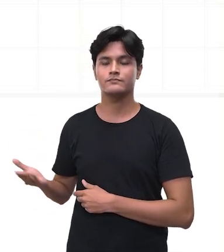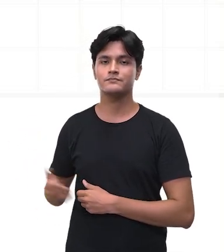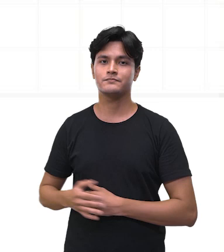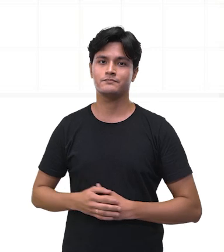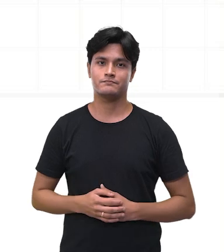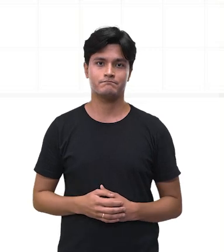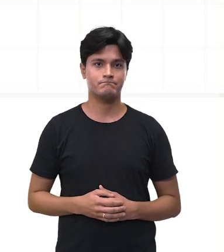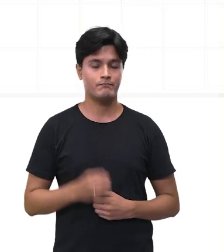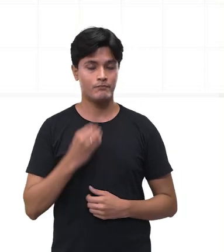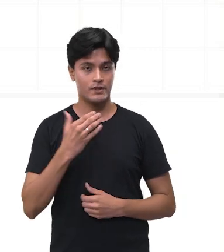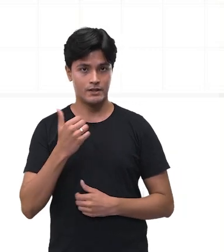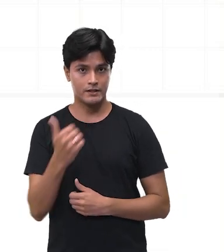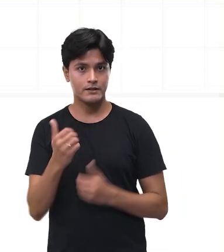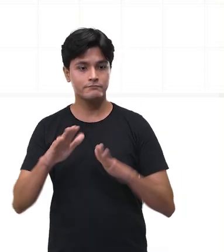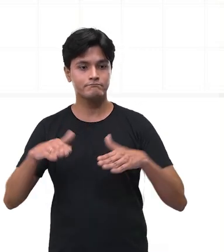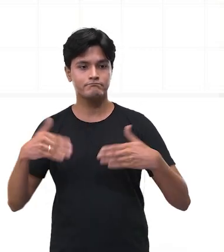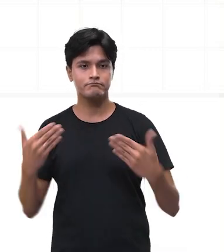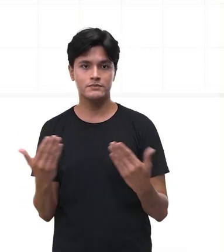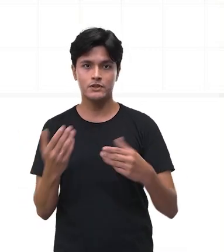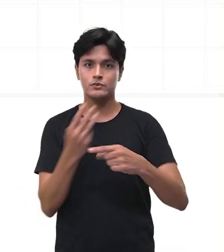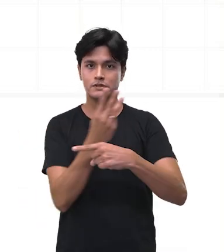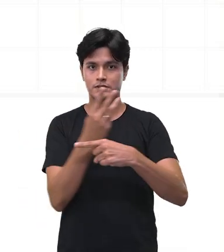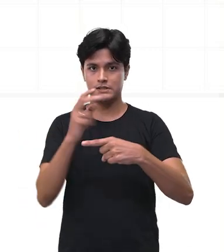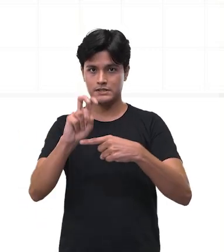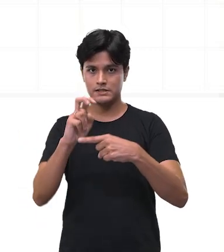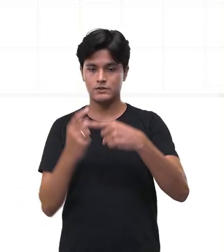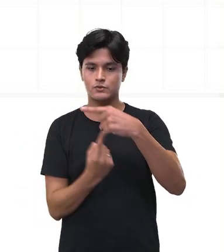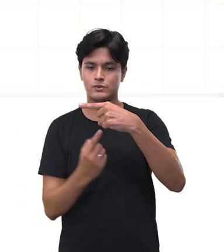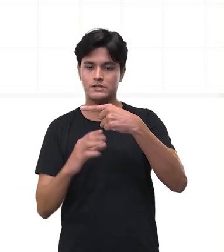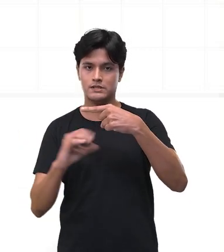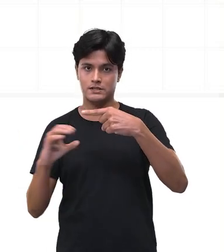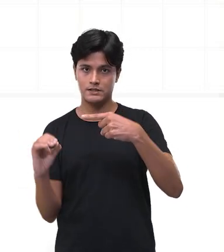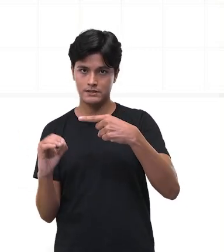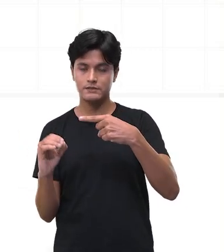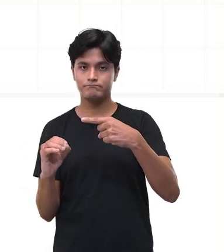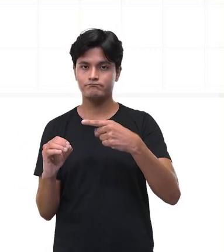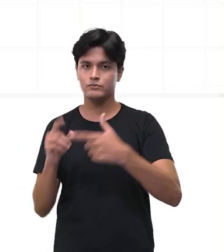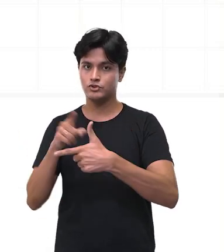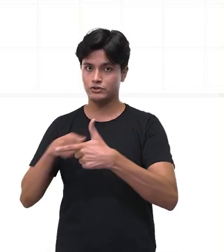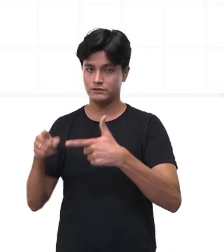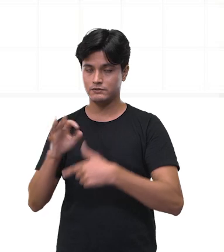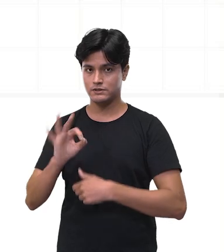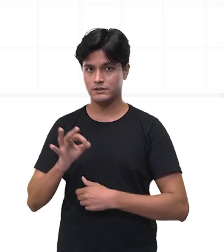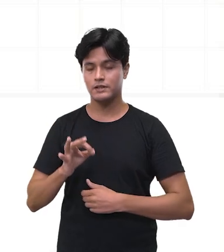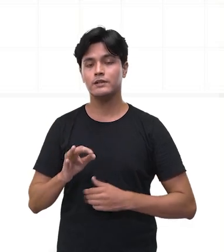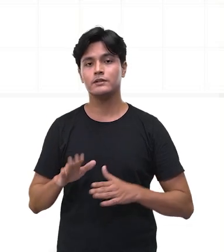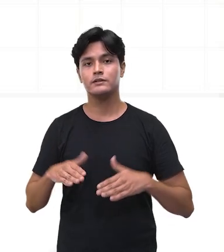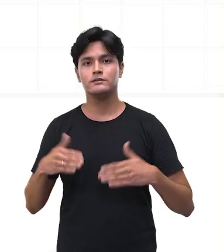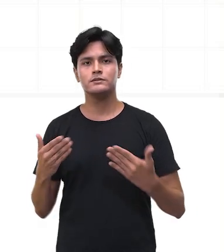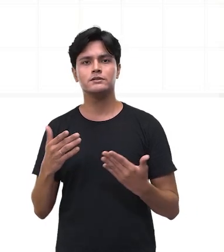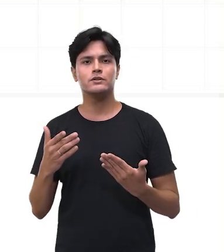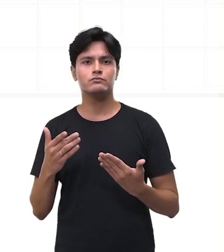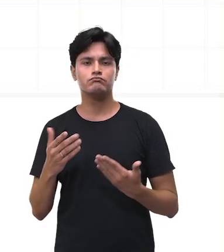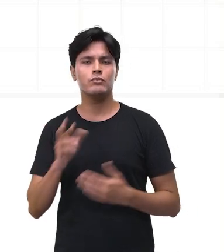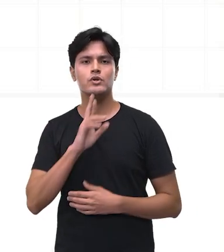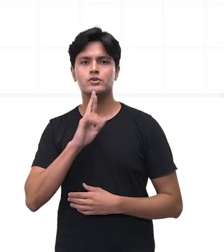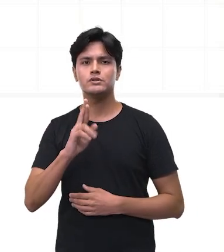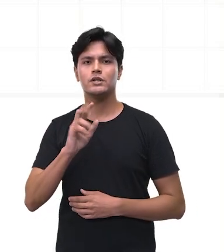Tudo bem? Então eu vou dividir 35 por 100. Quando eu divido 35 por 100, eu obtenho